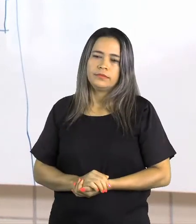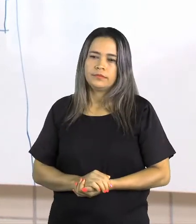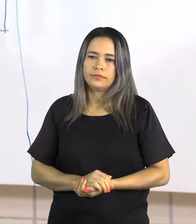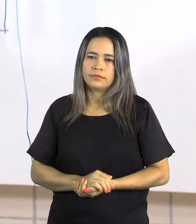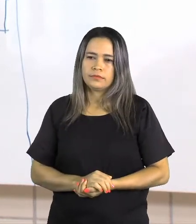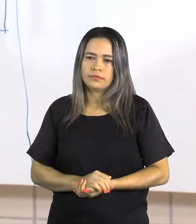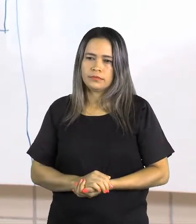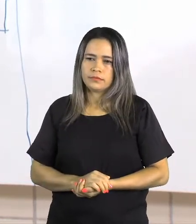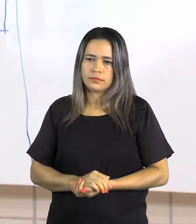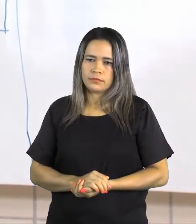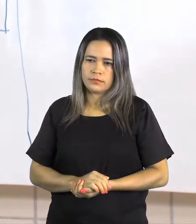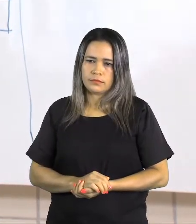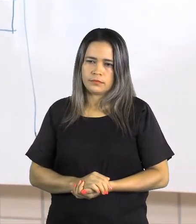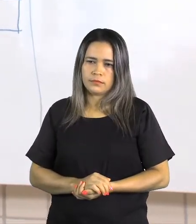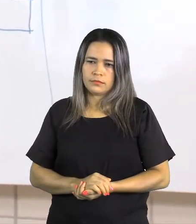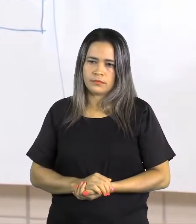cabe.